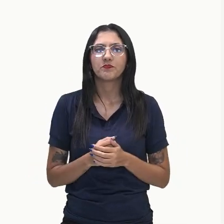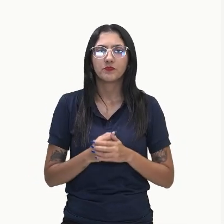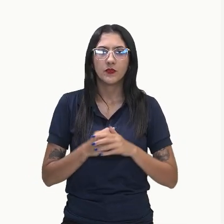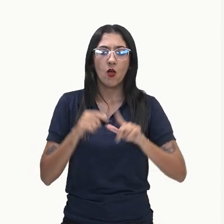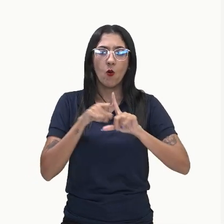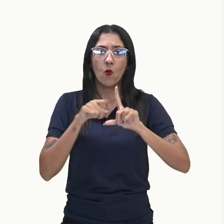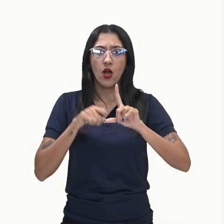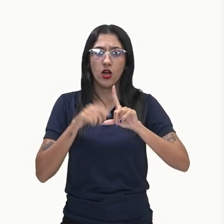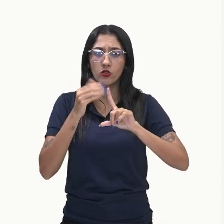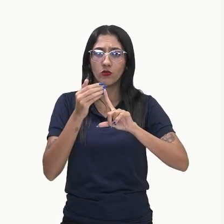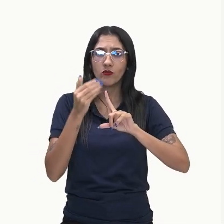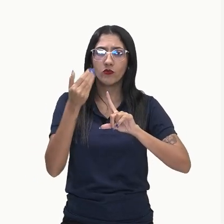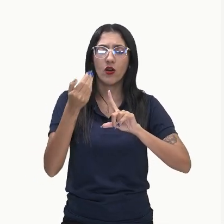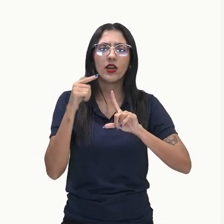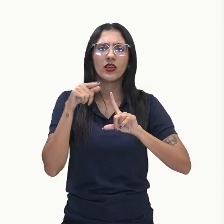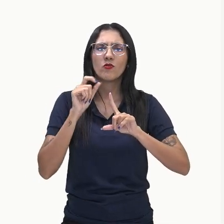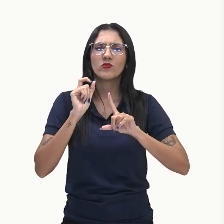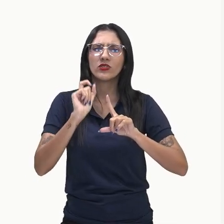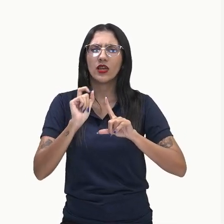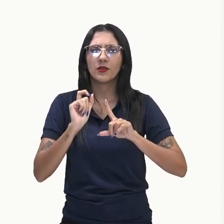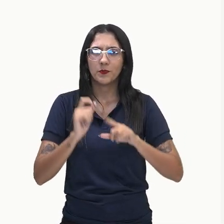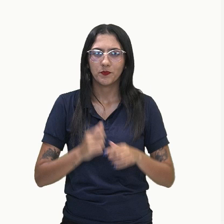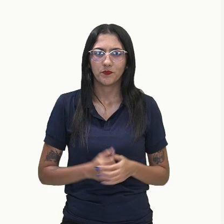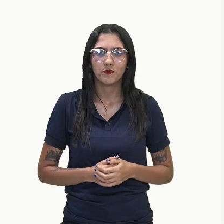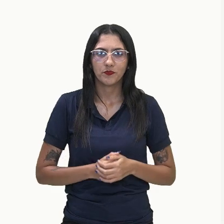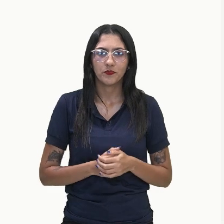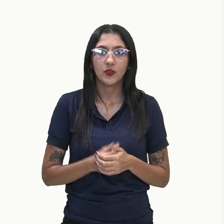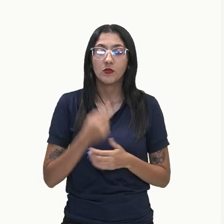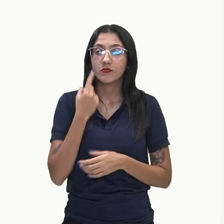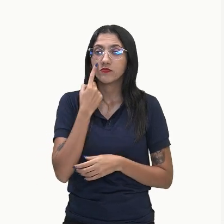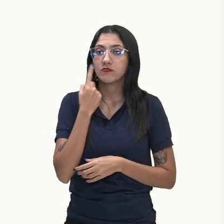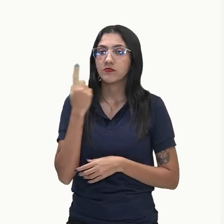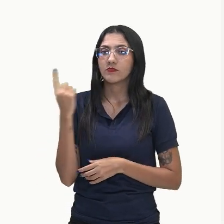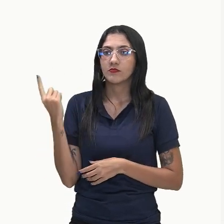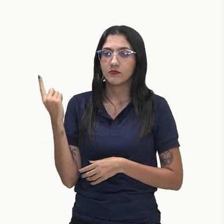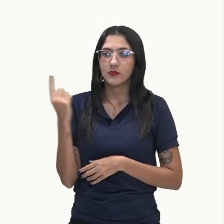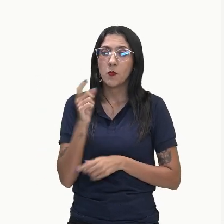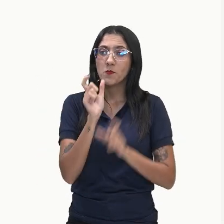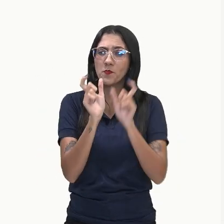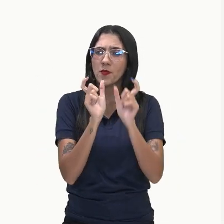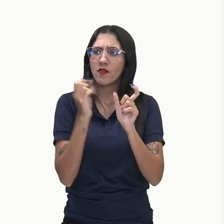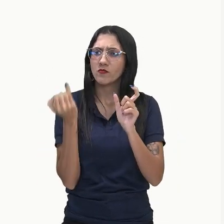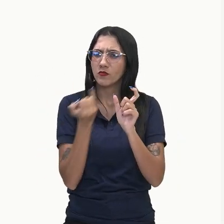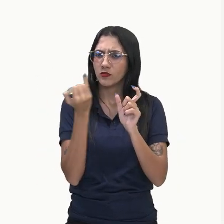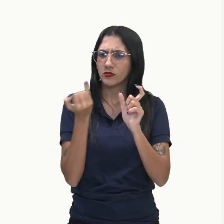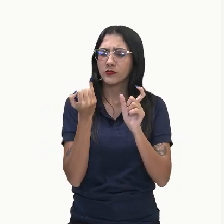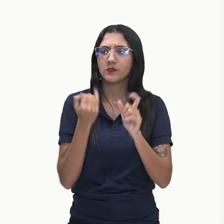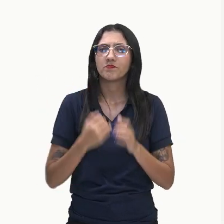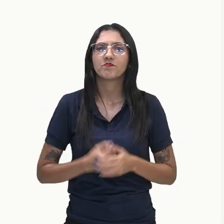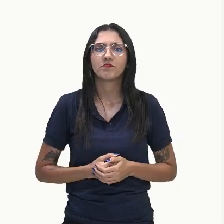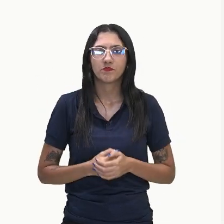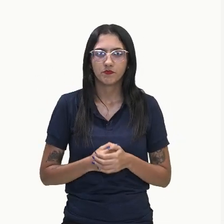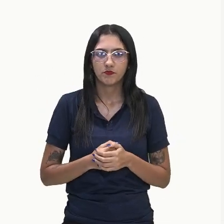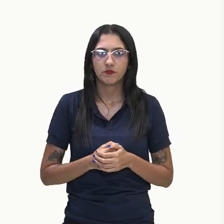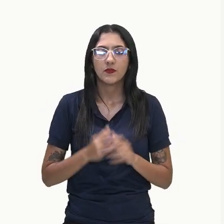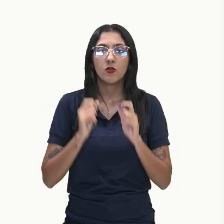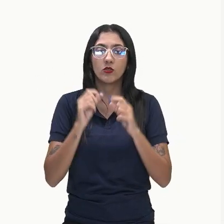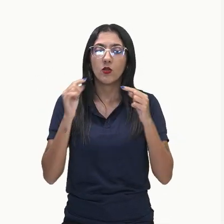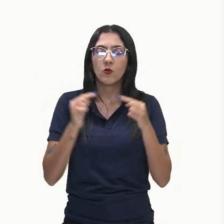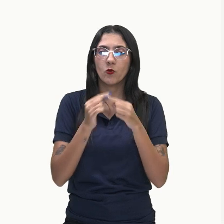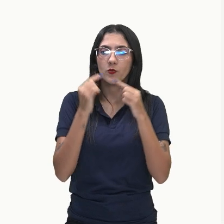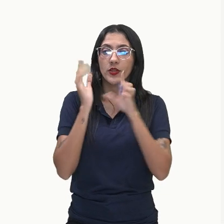triângulo é igual à soma, vamos destacar aqui palavras fundamentais, é igual à soma dos dois